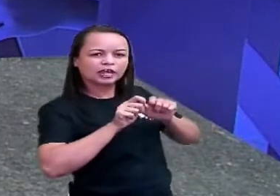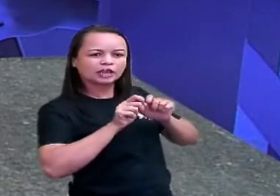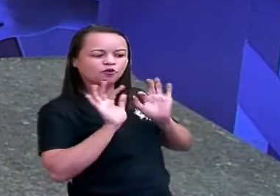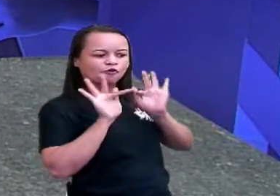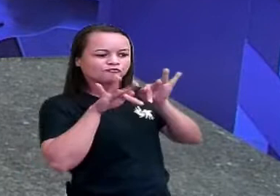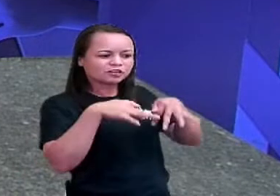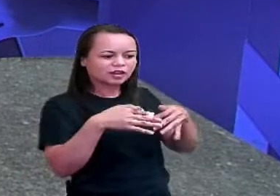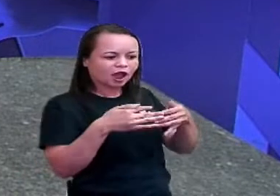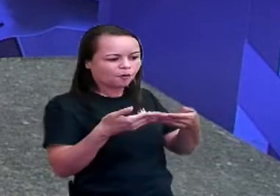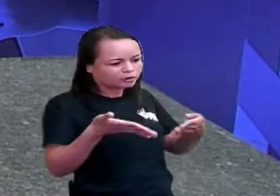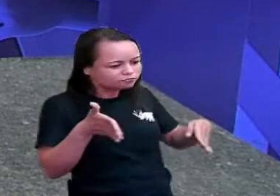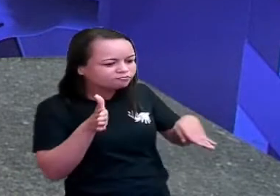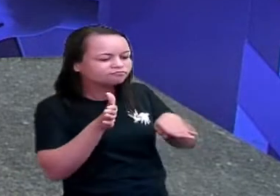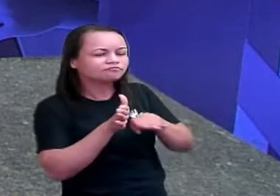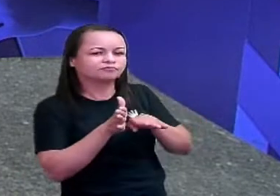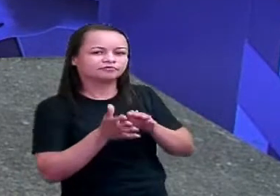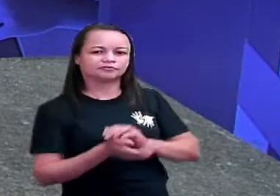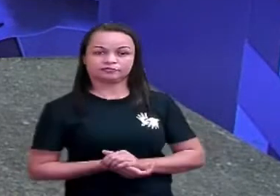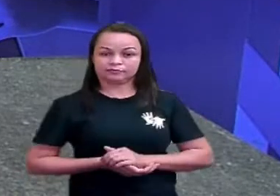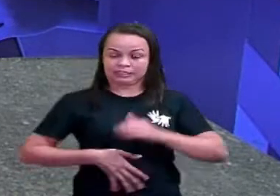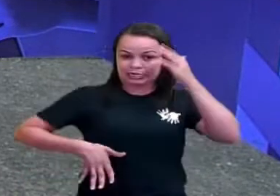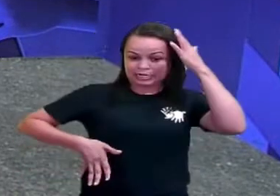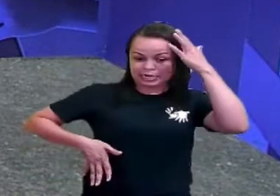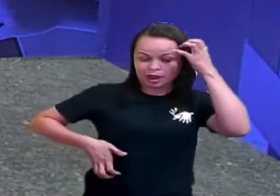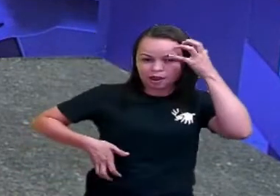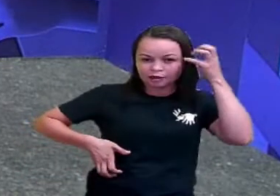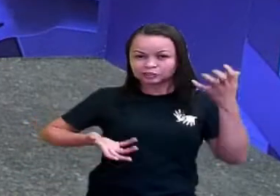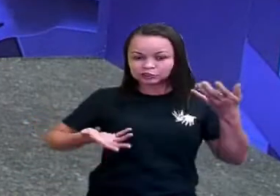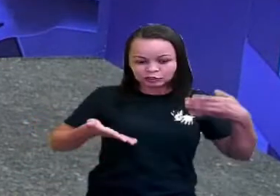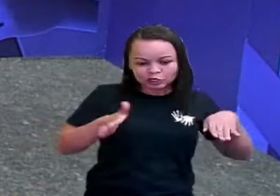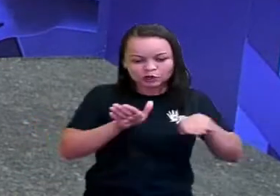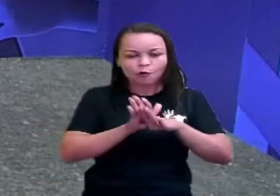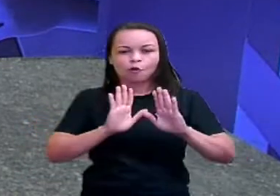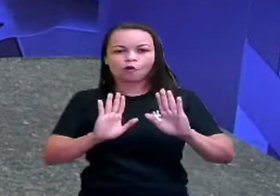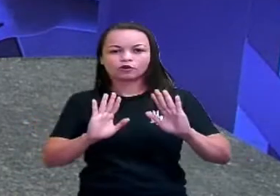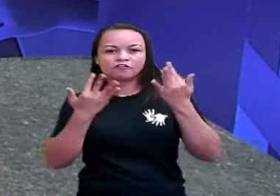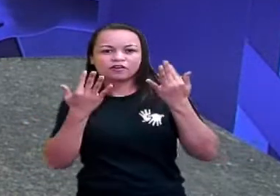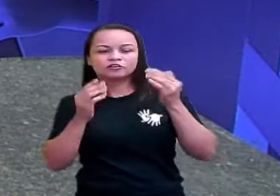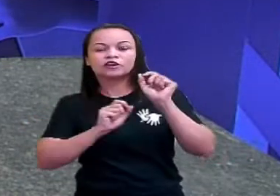macaco chegou na festa e a dona raposa falou: ó,